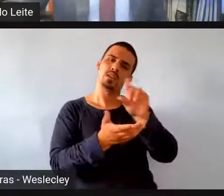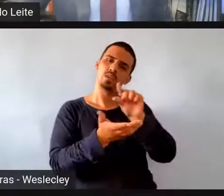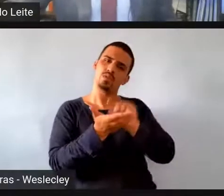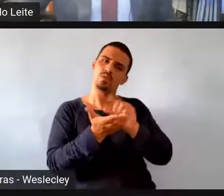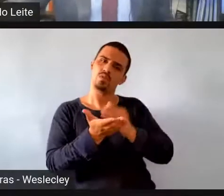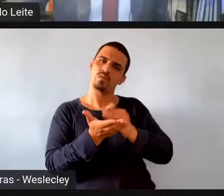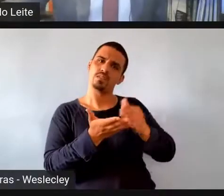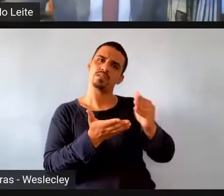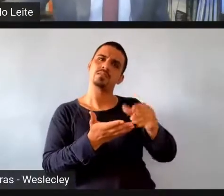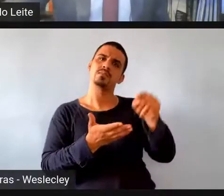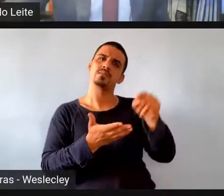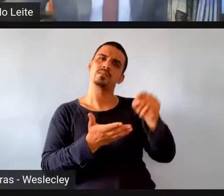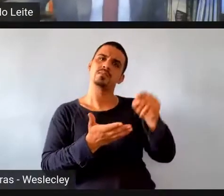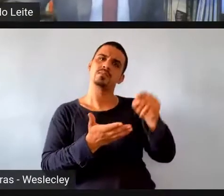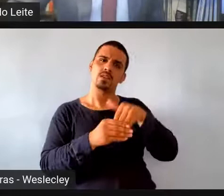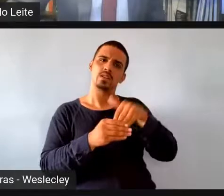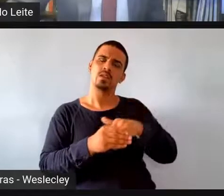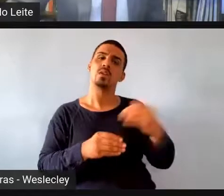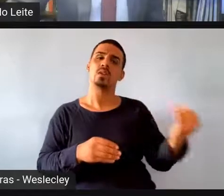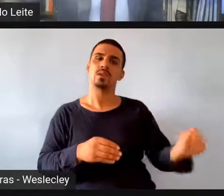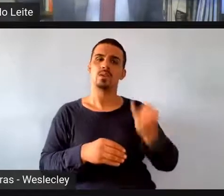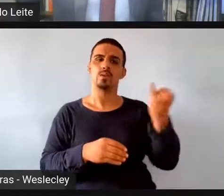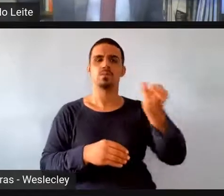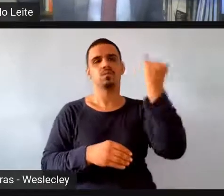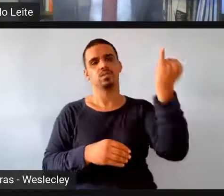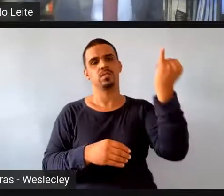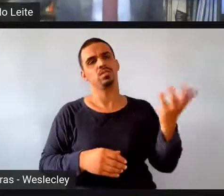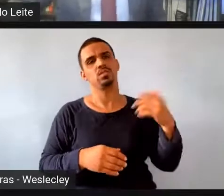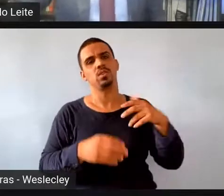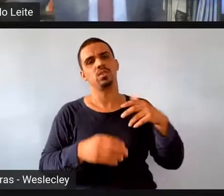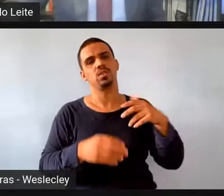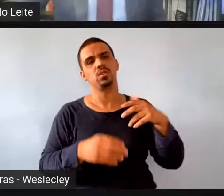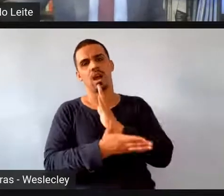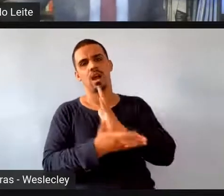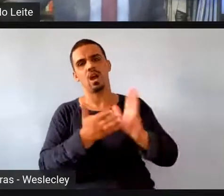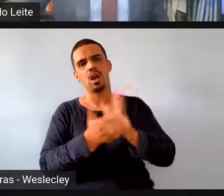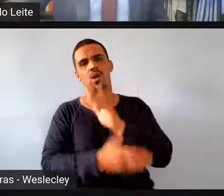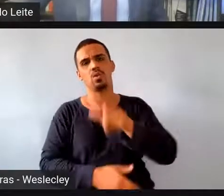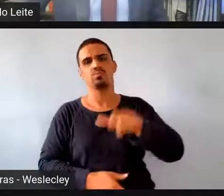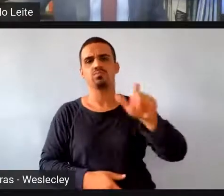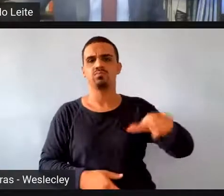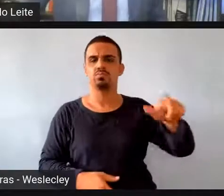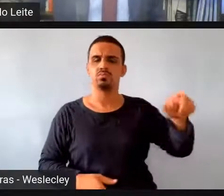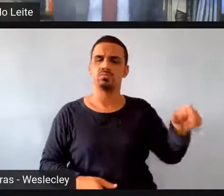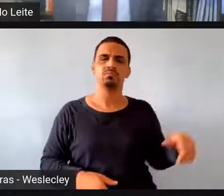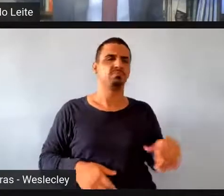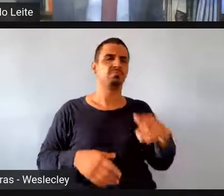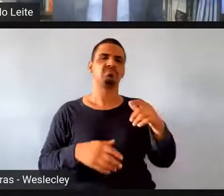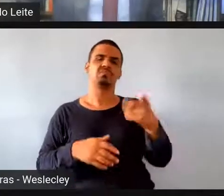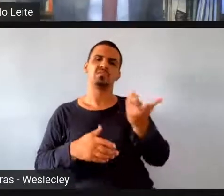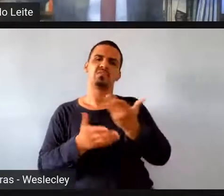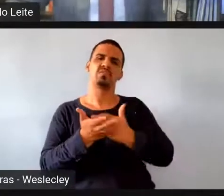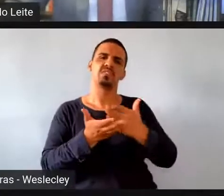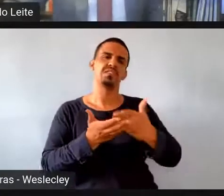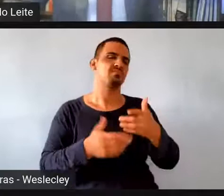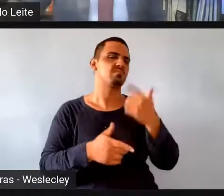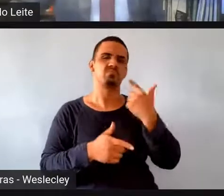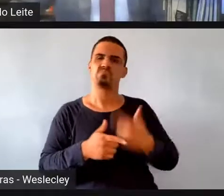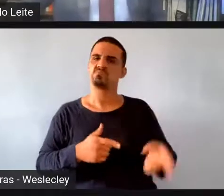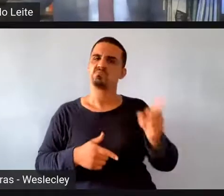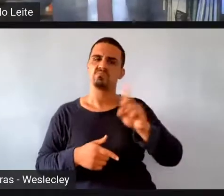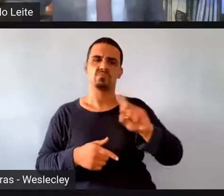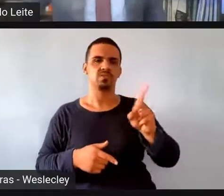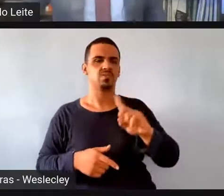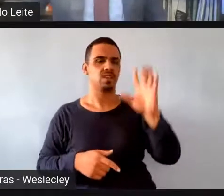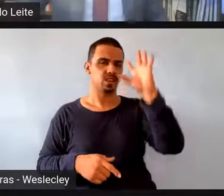aspecto crucial, embora, em alguns casos, possivelmente nem o problema do financiamento resolveria, de tal modo excluídos da